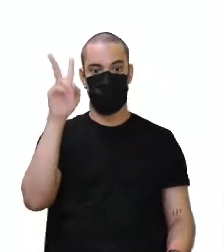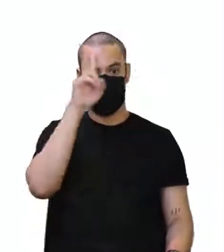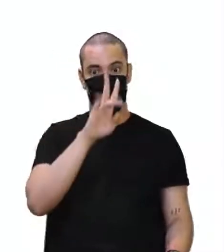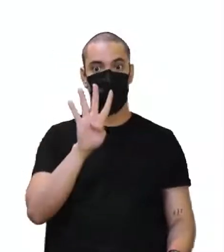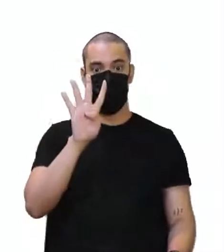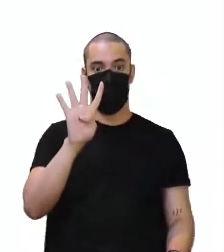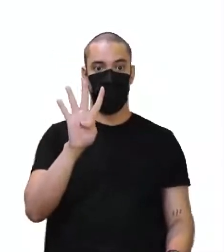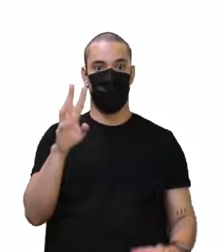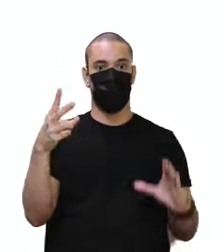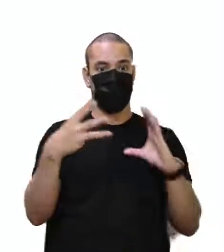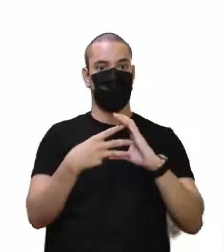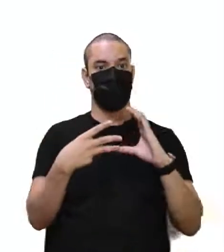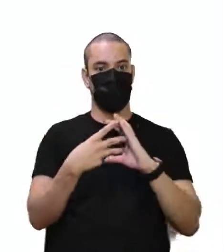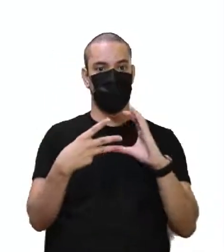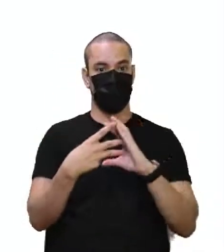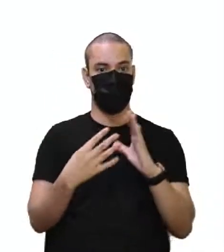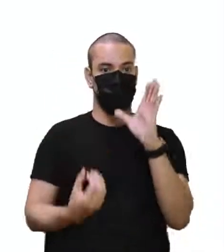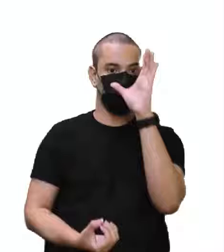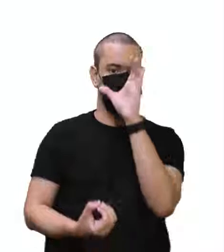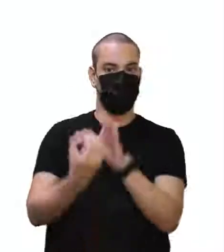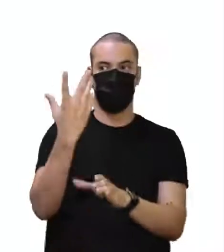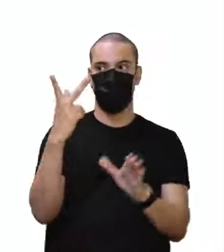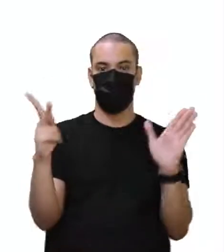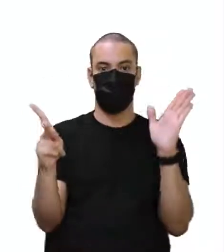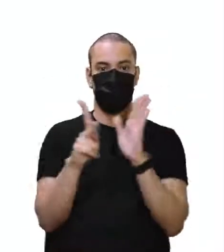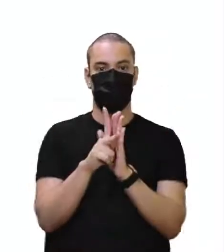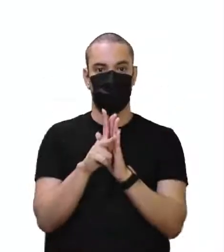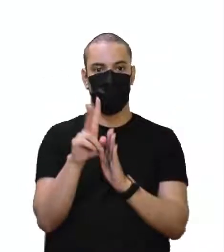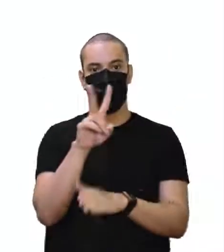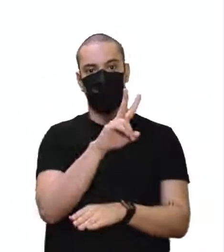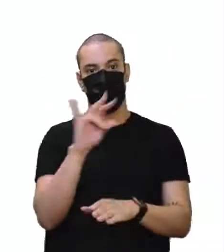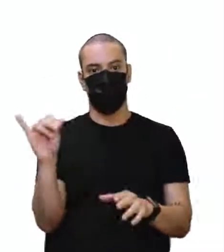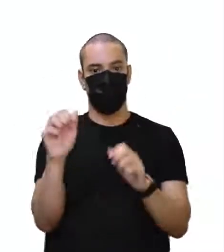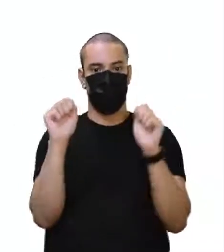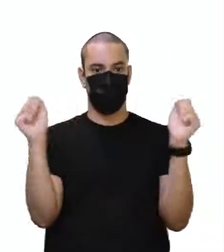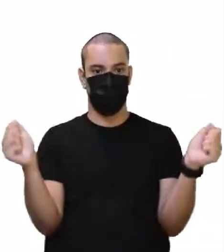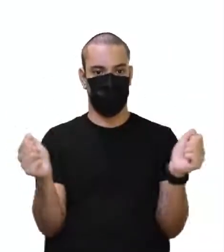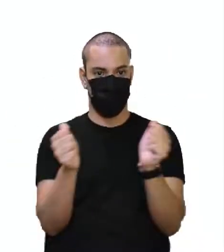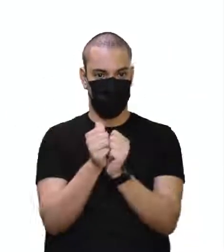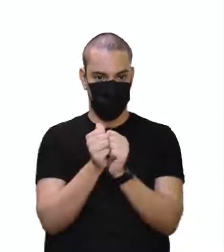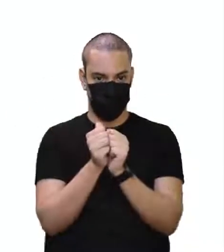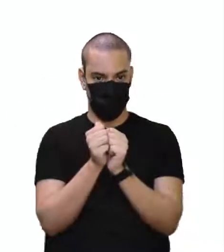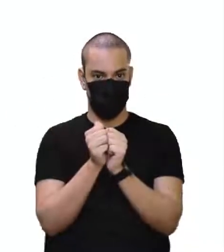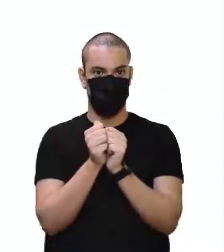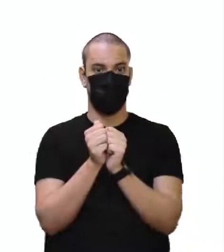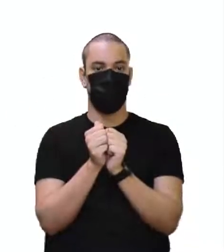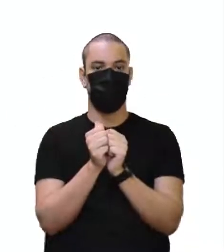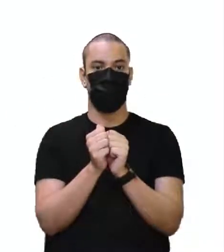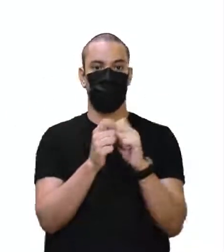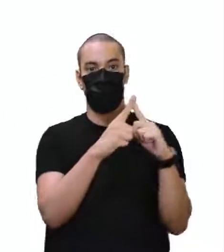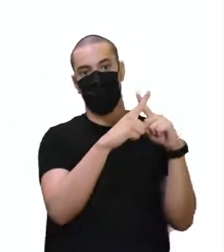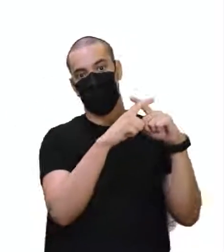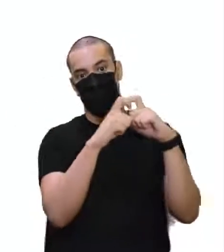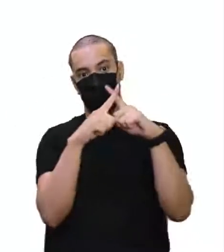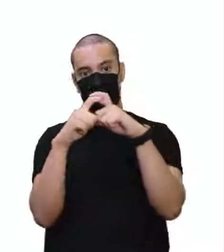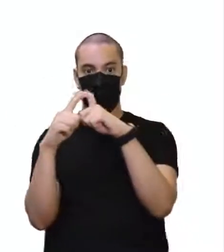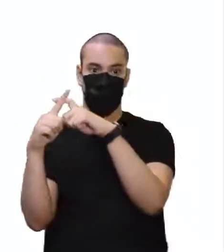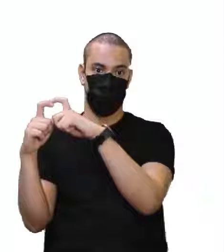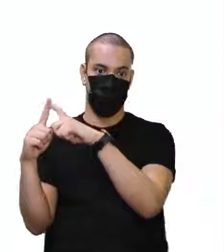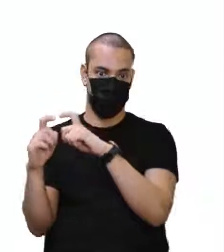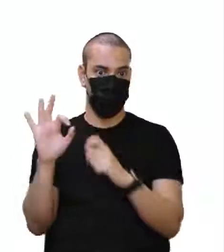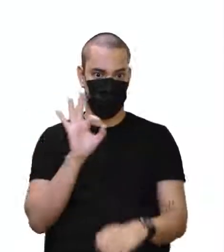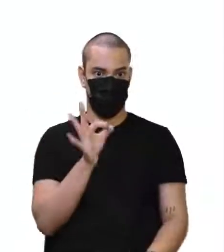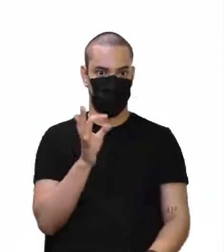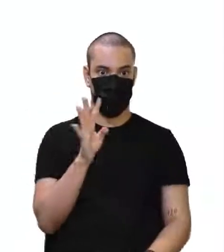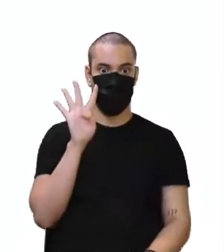4 células iniciais originadas, elas vão se unir junto com os cromossomos homólogos, tá?